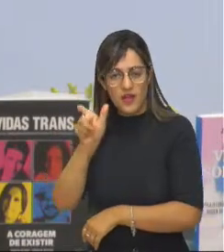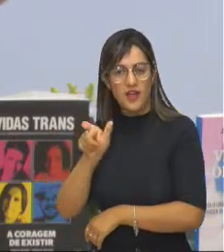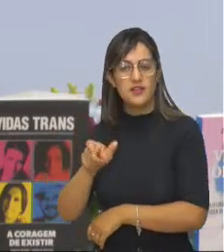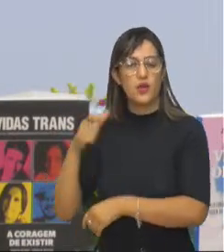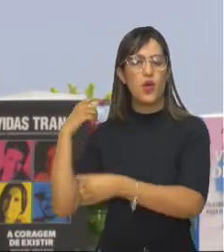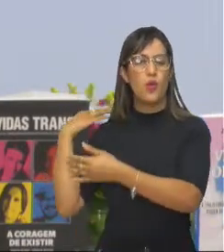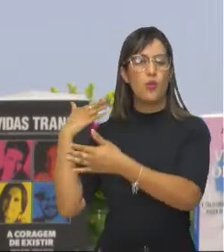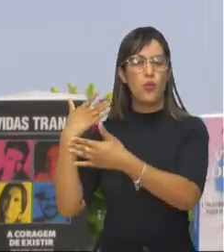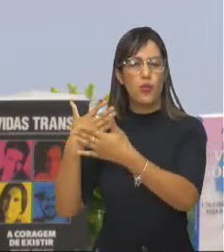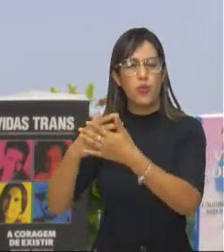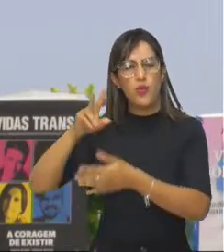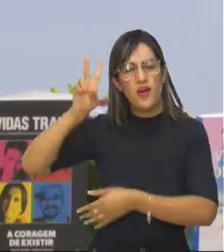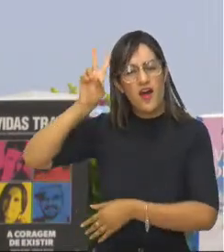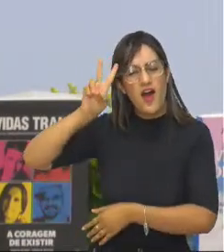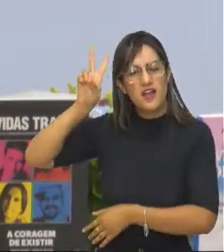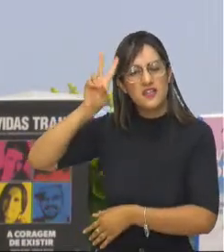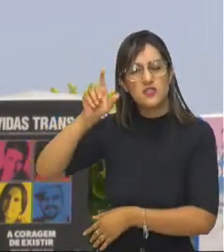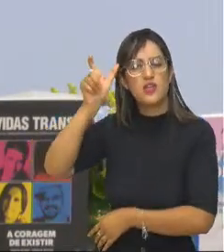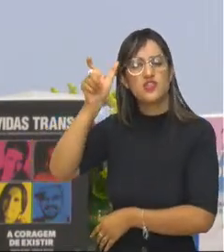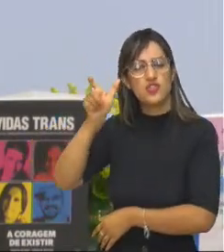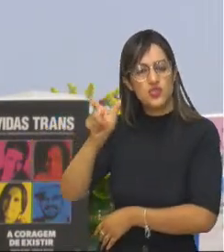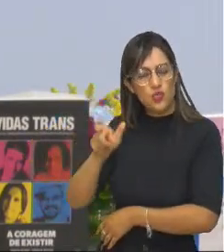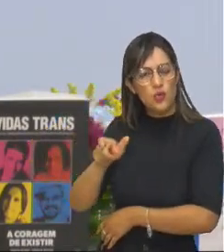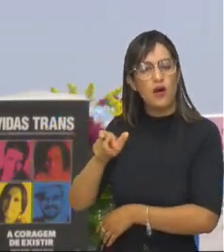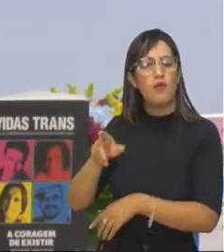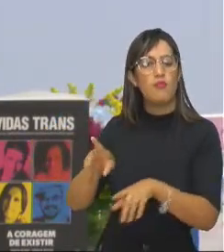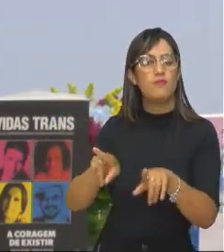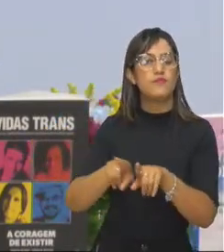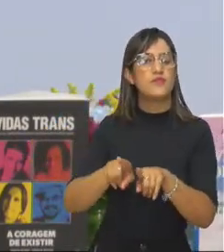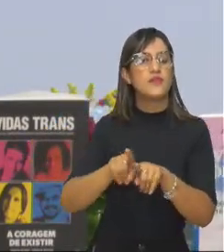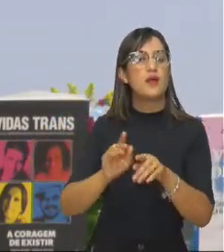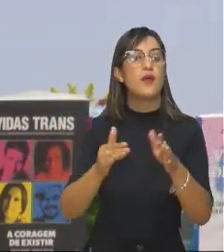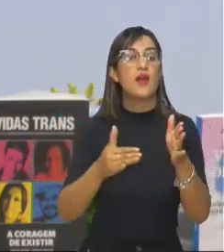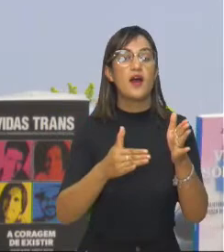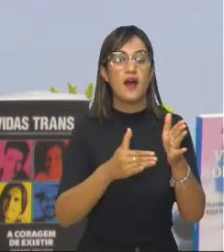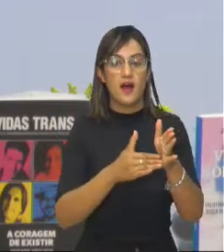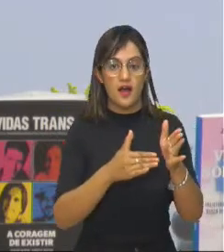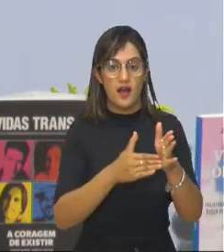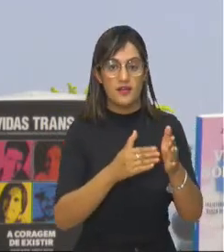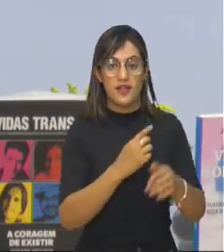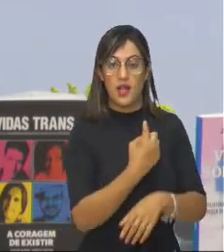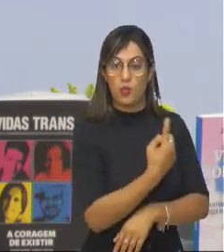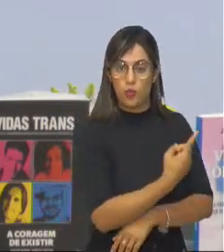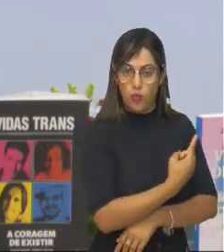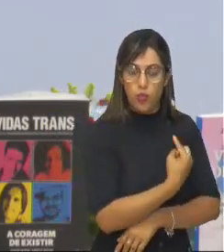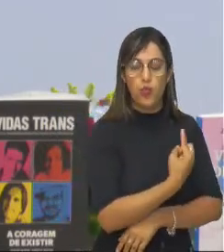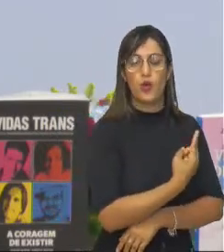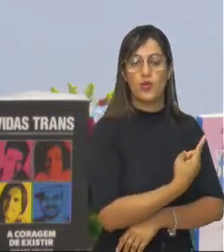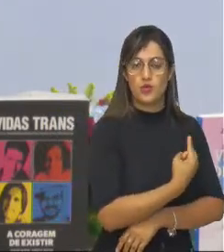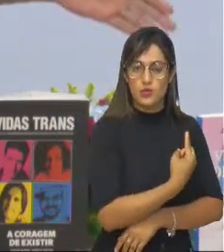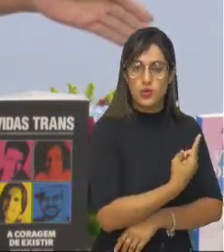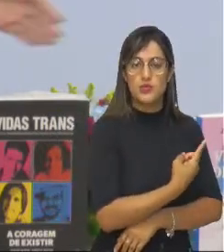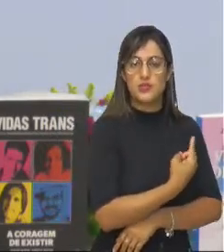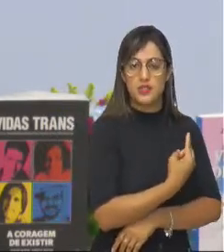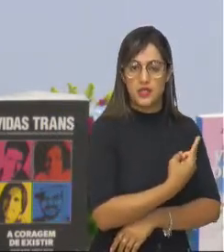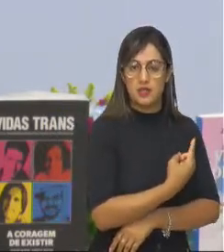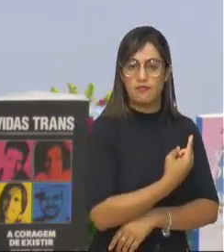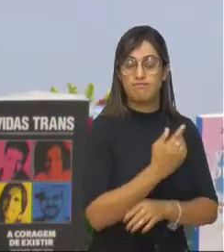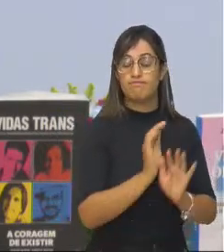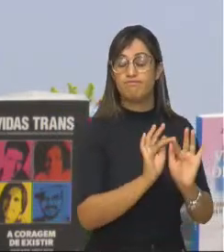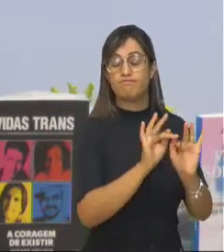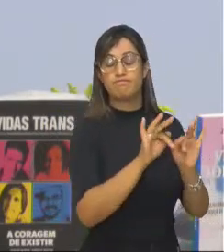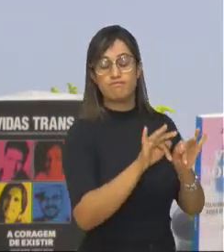desde o erro de pessoa, João Joana, até chegar na viagem solitária, como o Caleb nos falou, e, enfim,